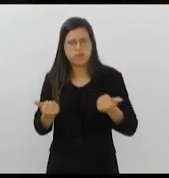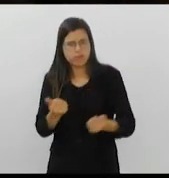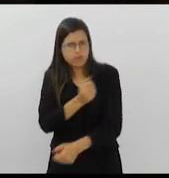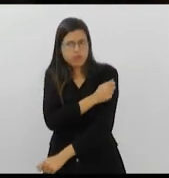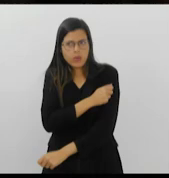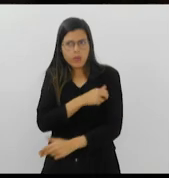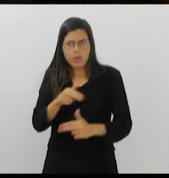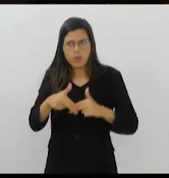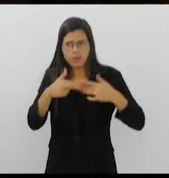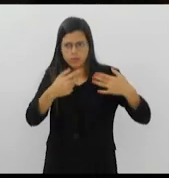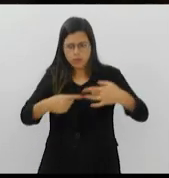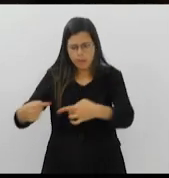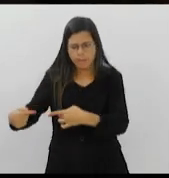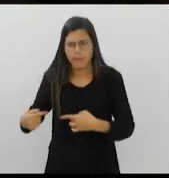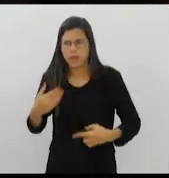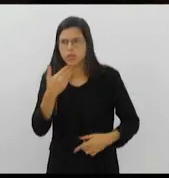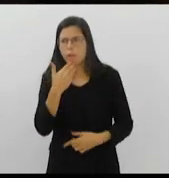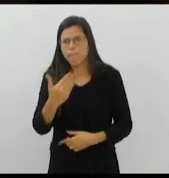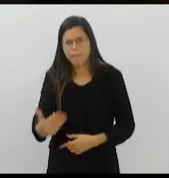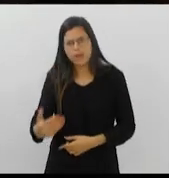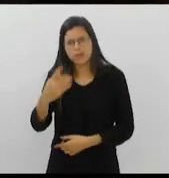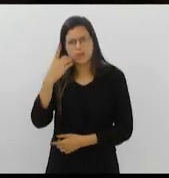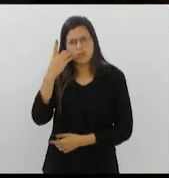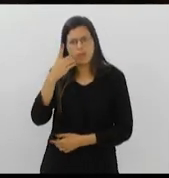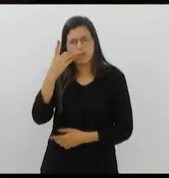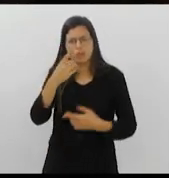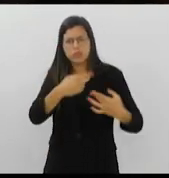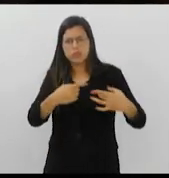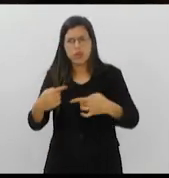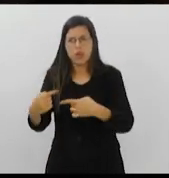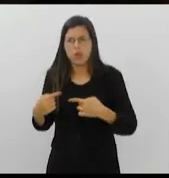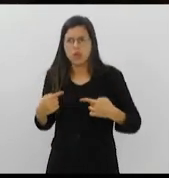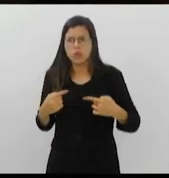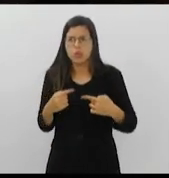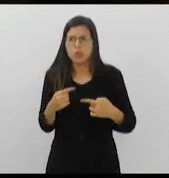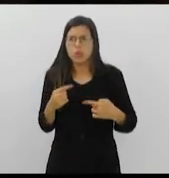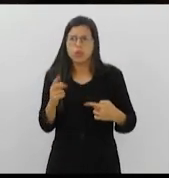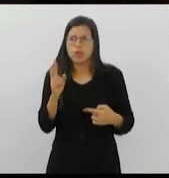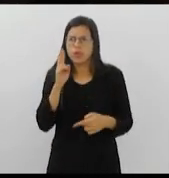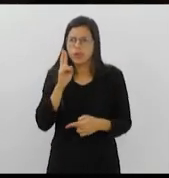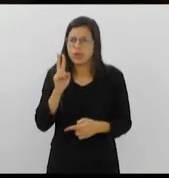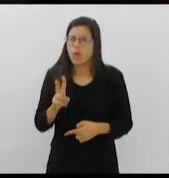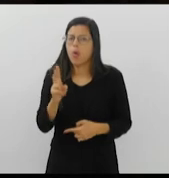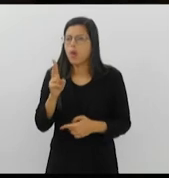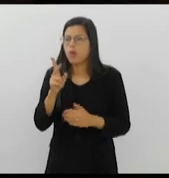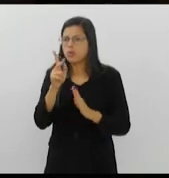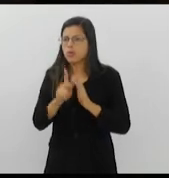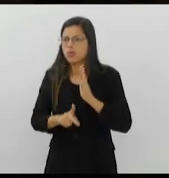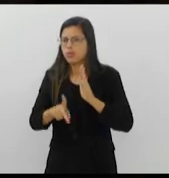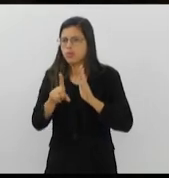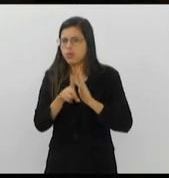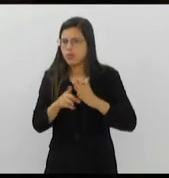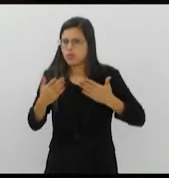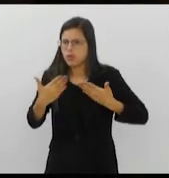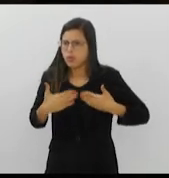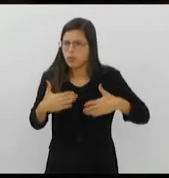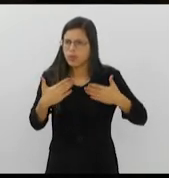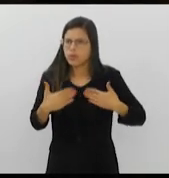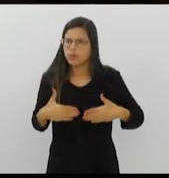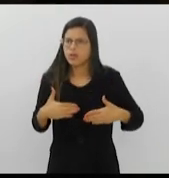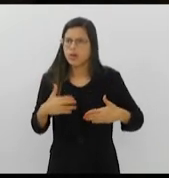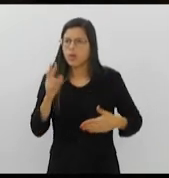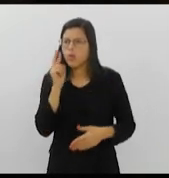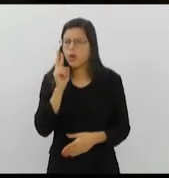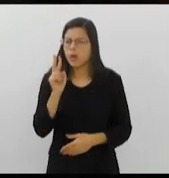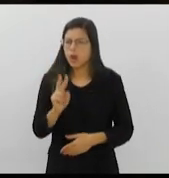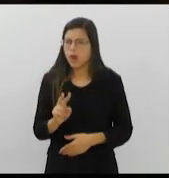e peço para os nossos pares, deputados e deputadas, que apreciem esse projeto com bastante tranquilidade e possam olhar